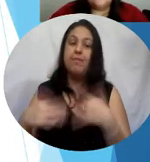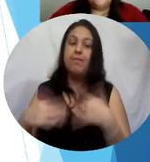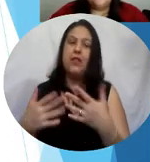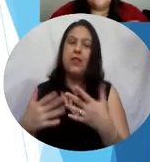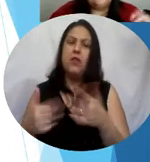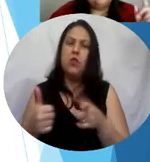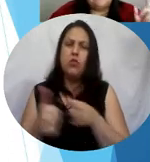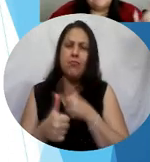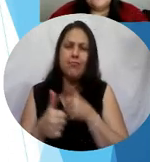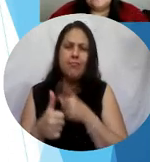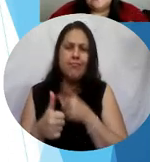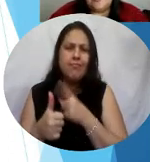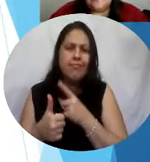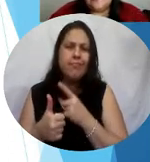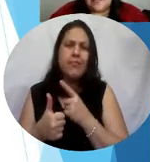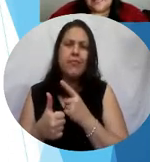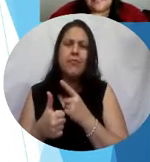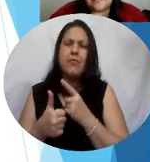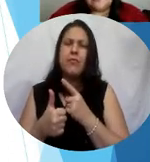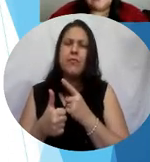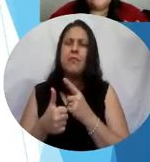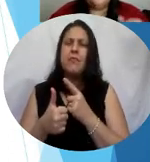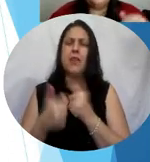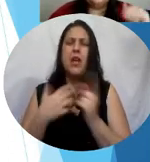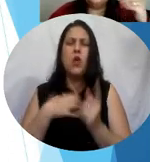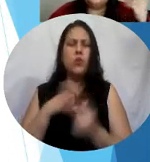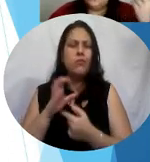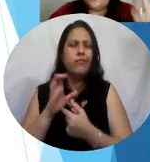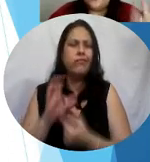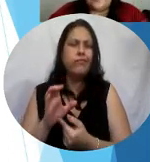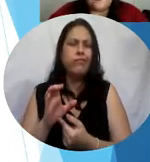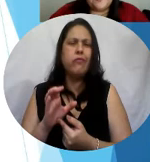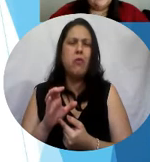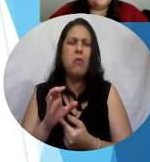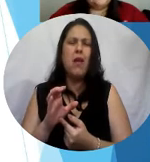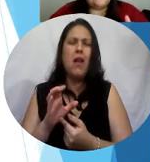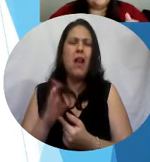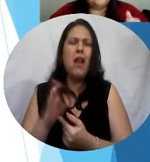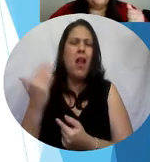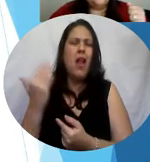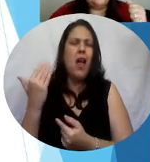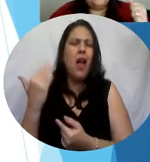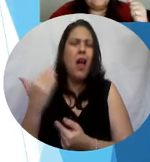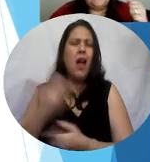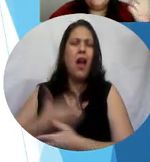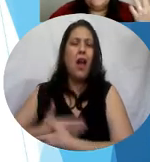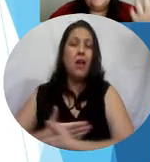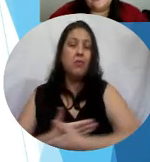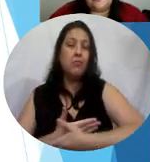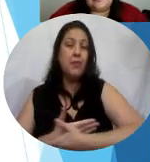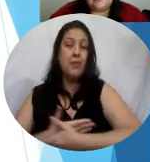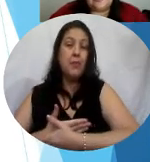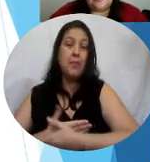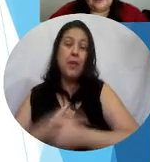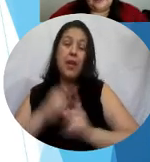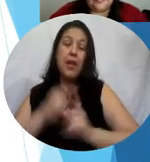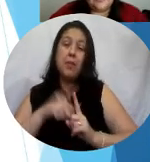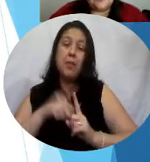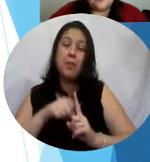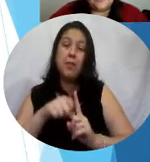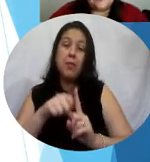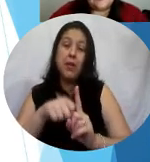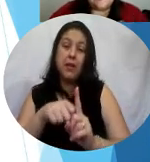de risco, desde os primeiros meses, então, o médico vai perguntar, a mãe vai poder relatar